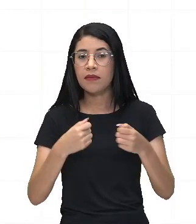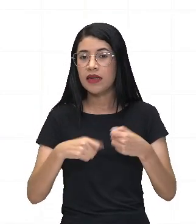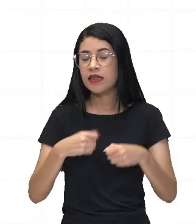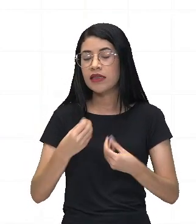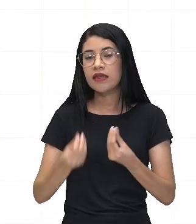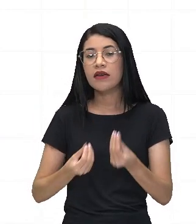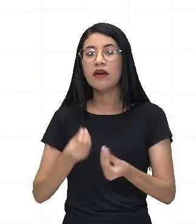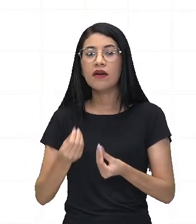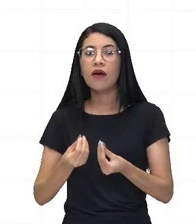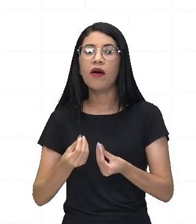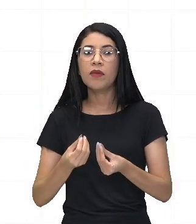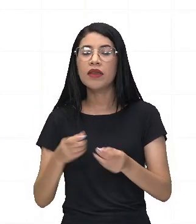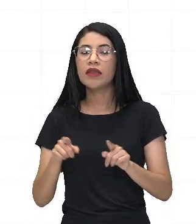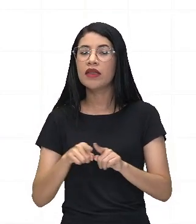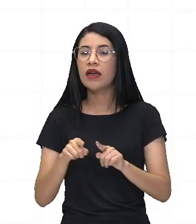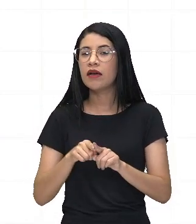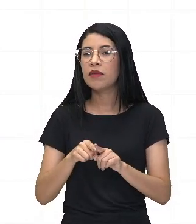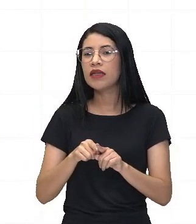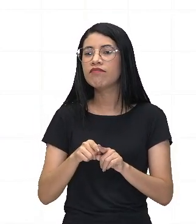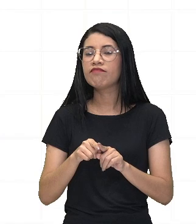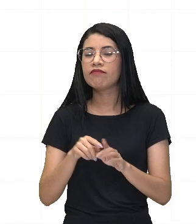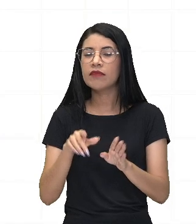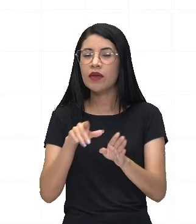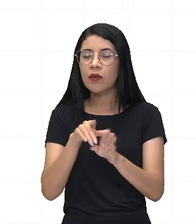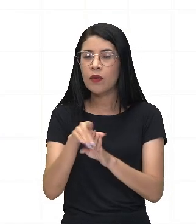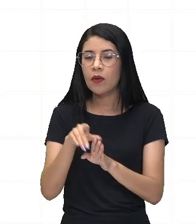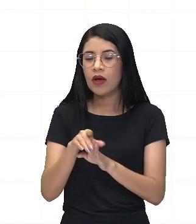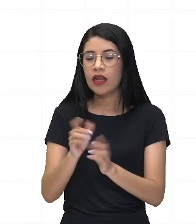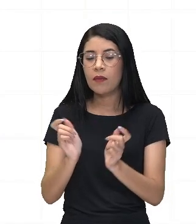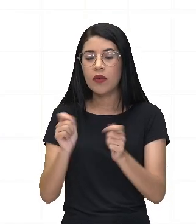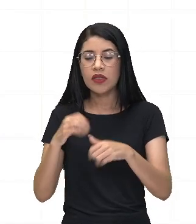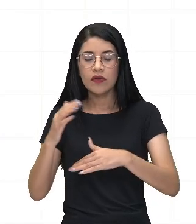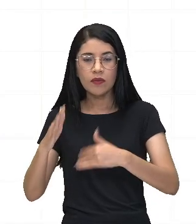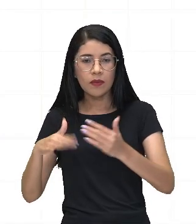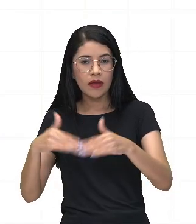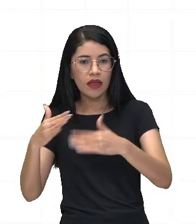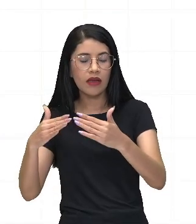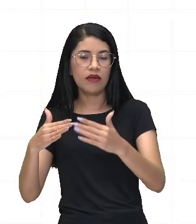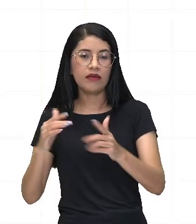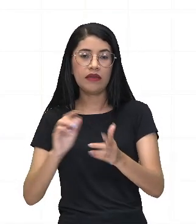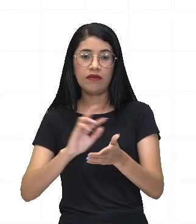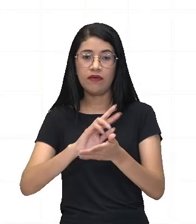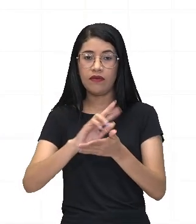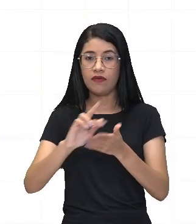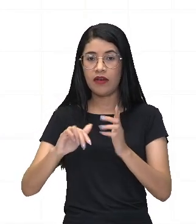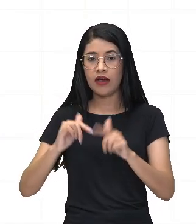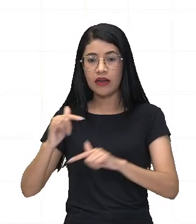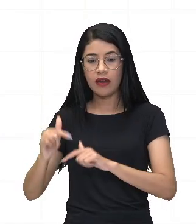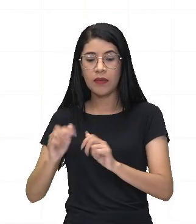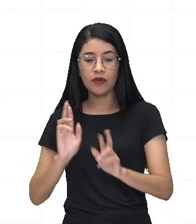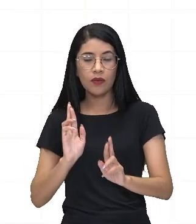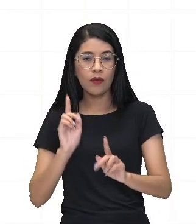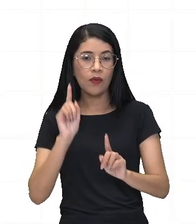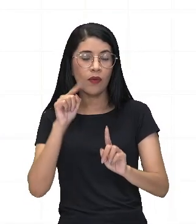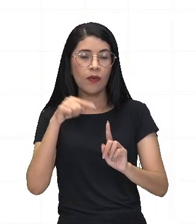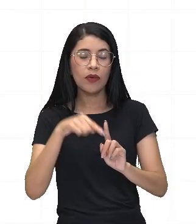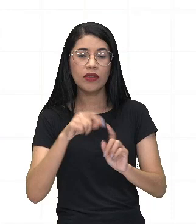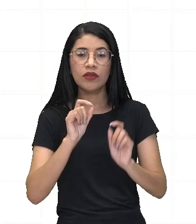assim orientada a desenvolver ações, né, que visem o